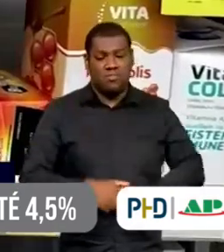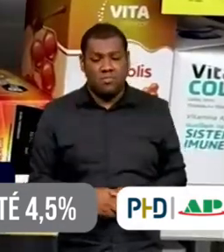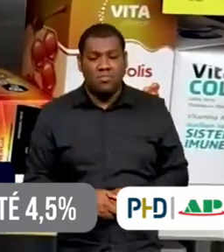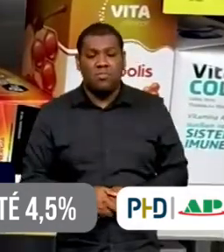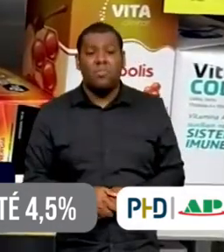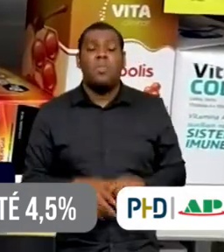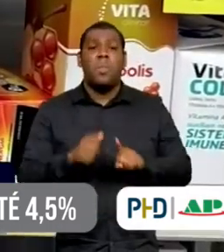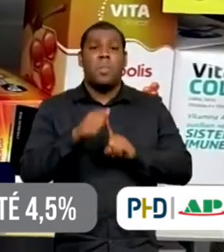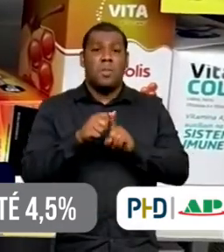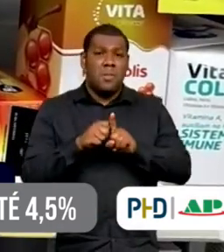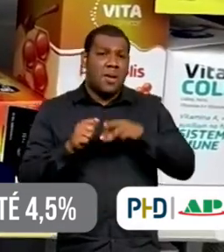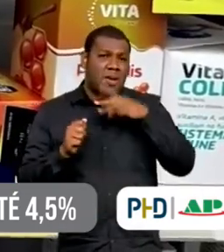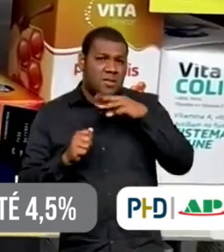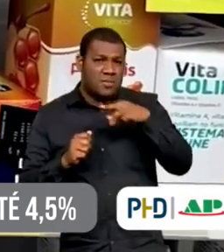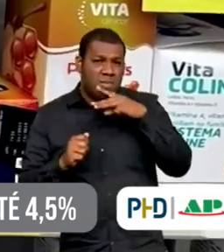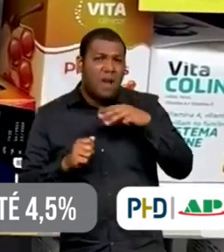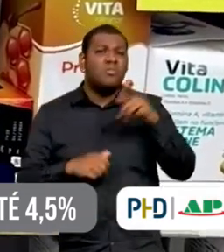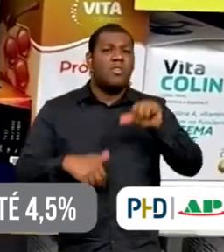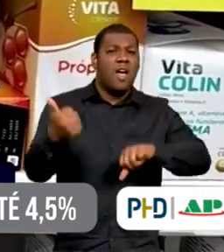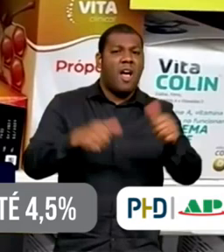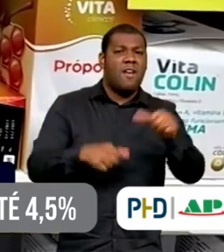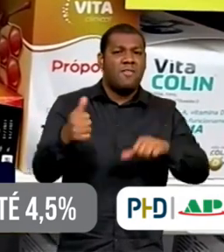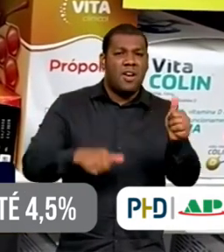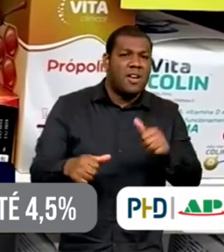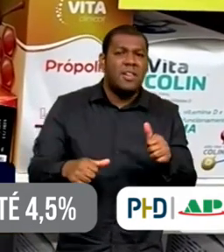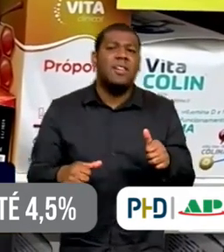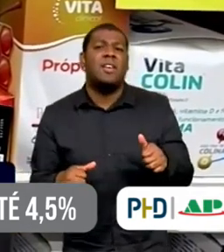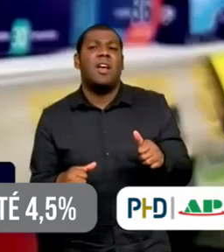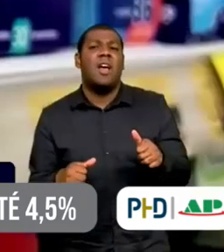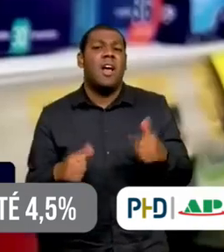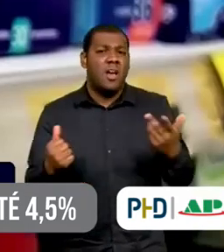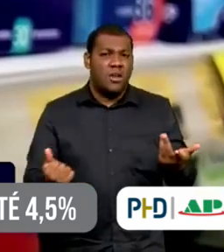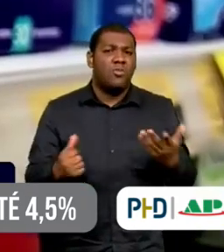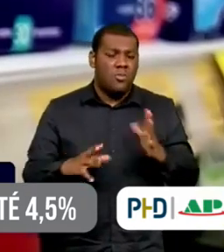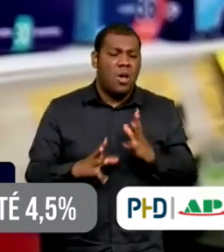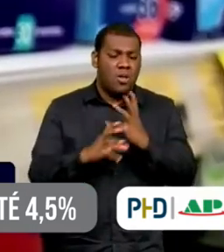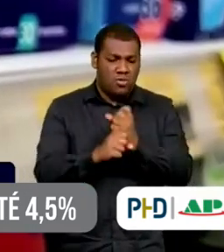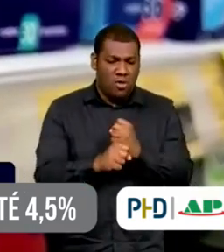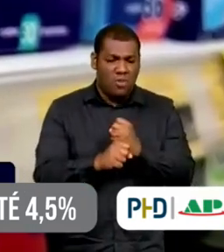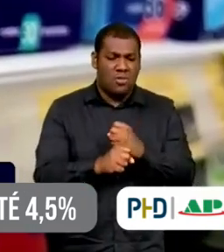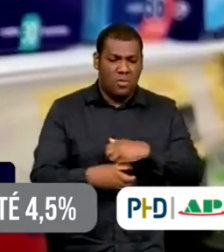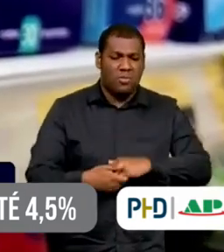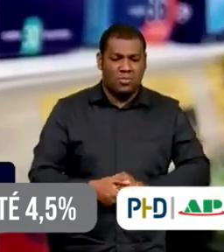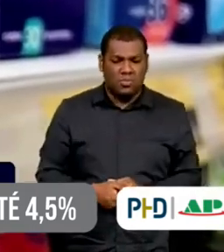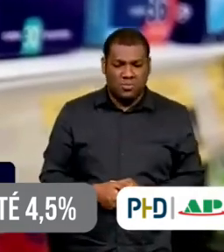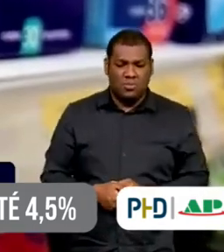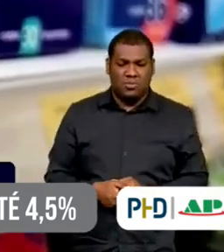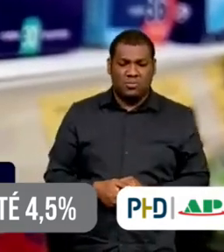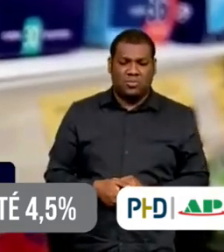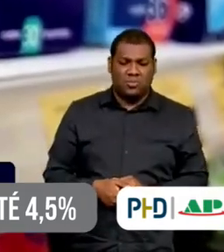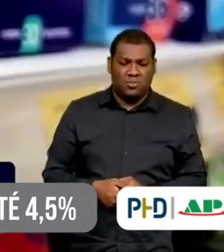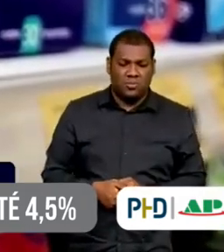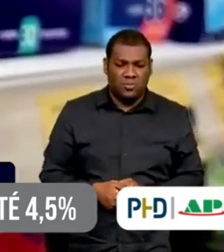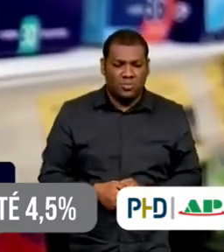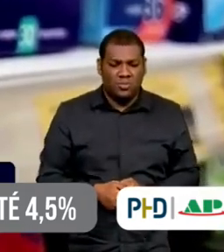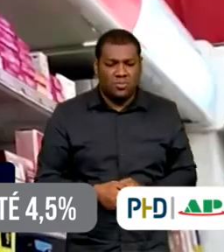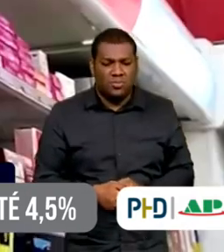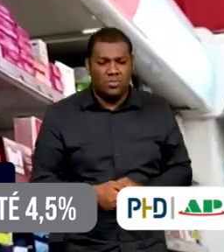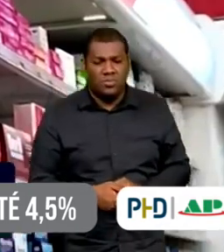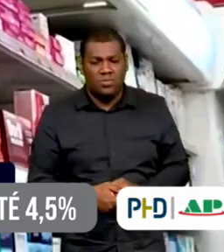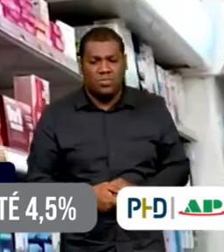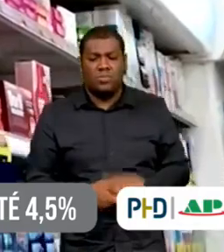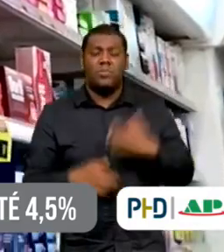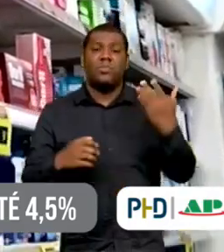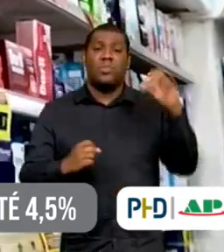foi definido pela câmara de regulação do mercado de medicamentos e publicado no Diário of da União as